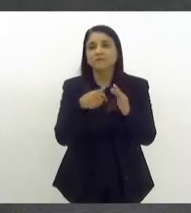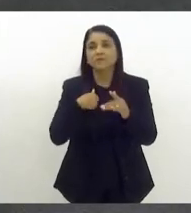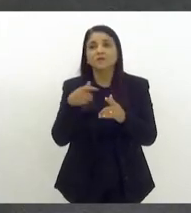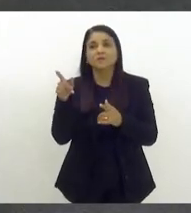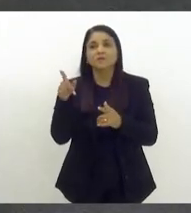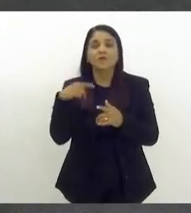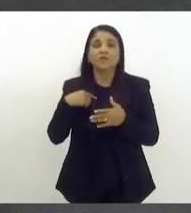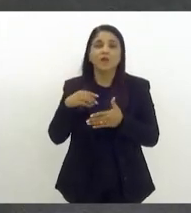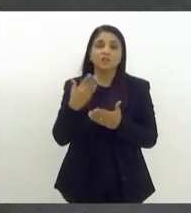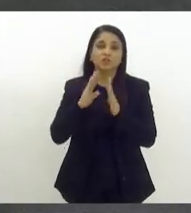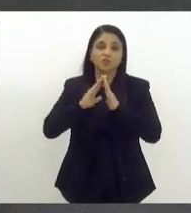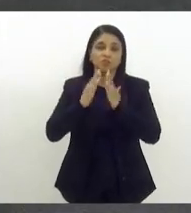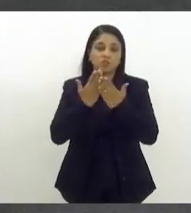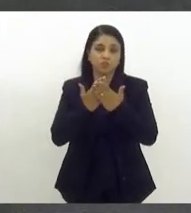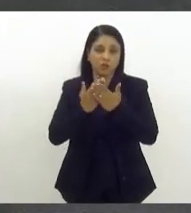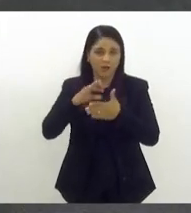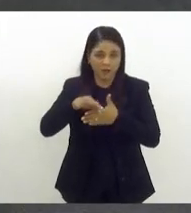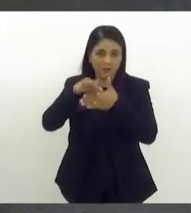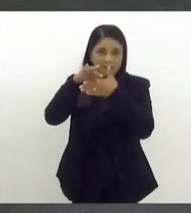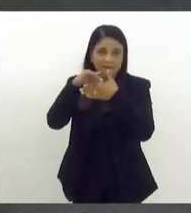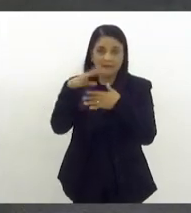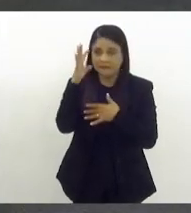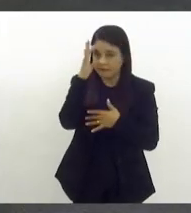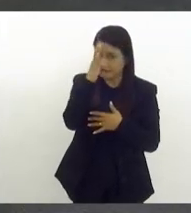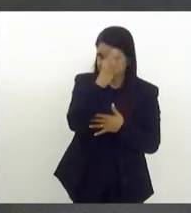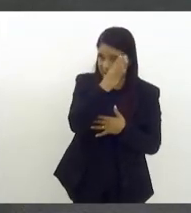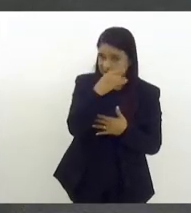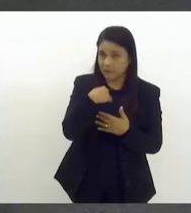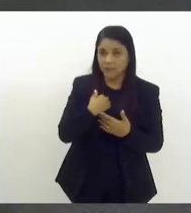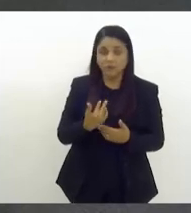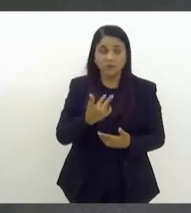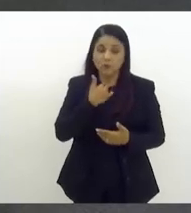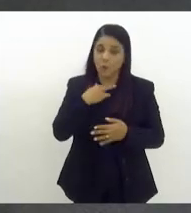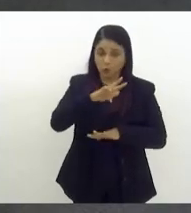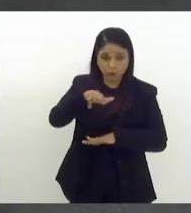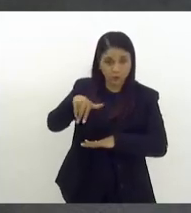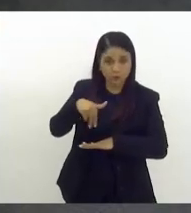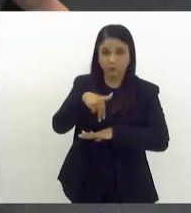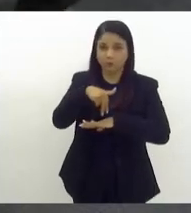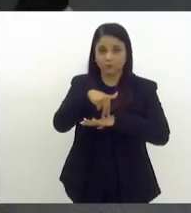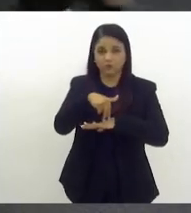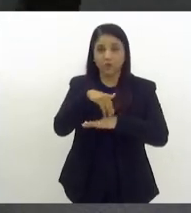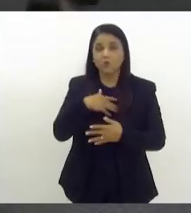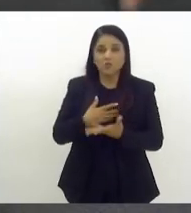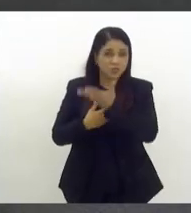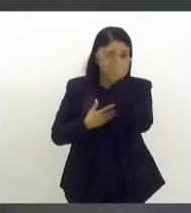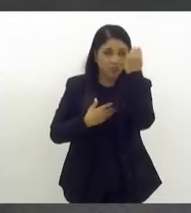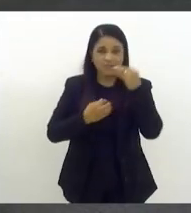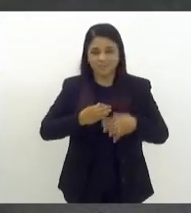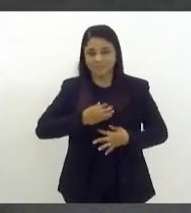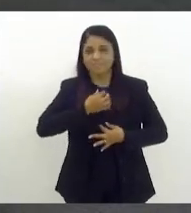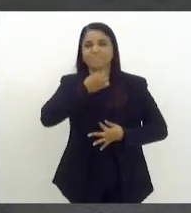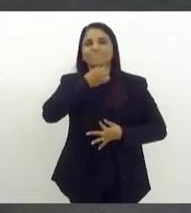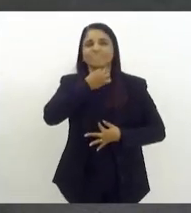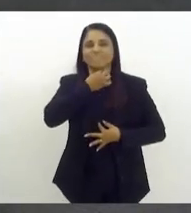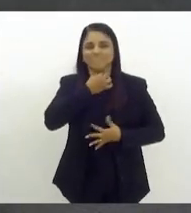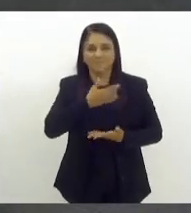colégio de lito tão distraído, eu não posso subir no púlpito, que eu esqueci de botar a gravata.